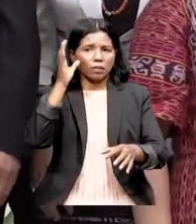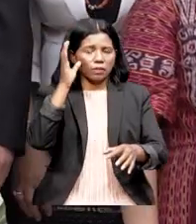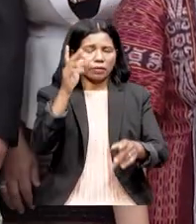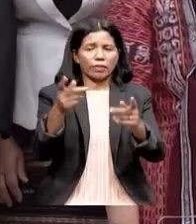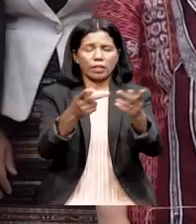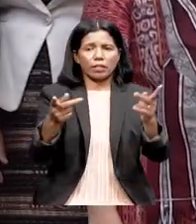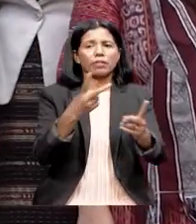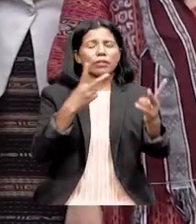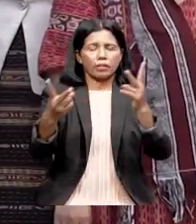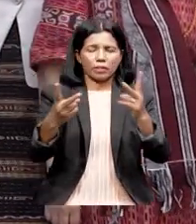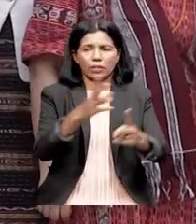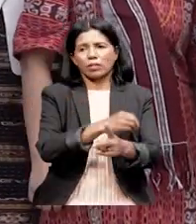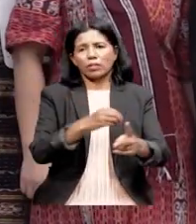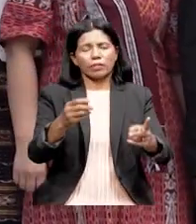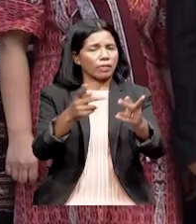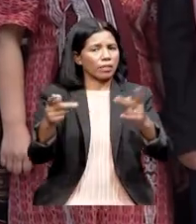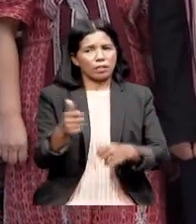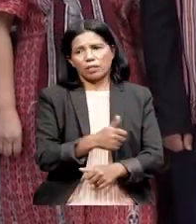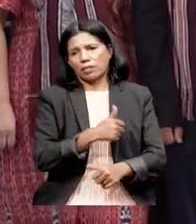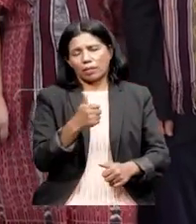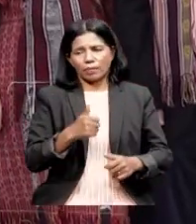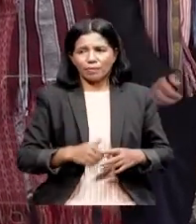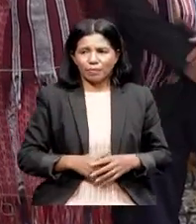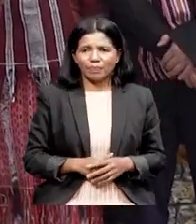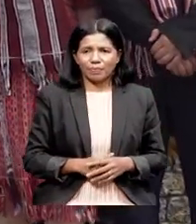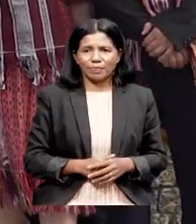turismo, pesca, nomos, áreas Cira Seloptan. Adair Ximenes, bem-vindo Ximenes, GMN.